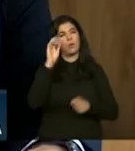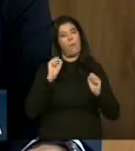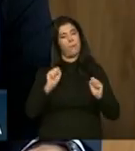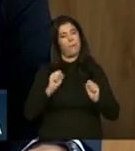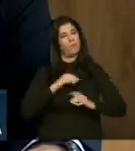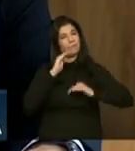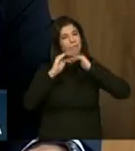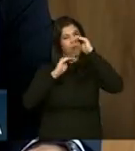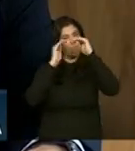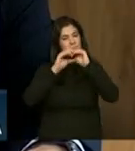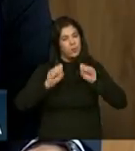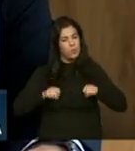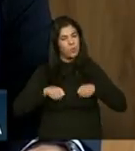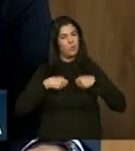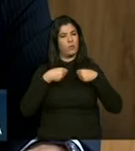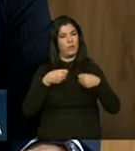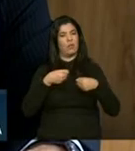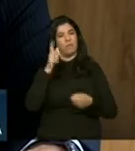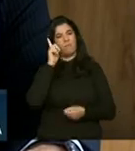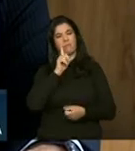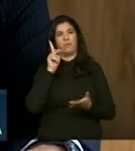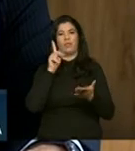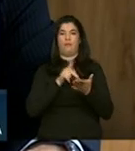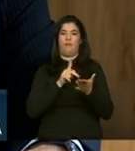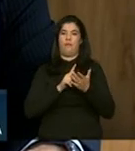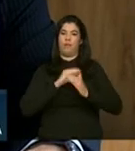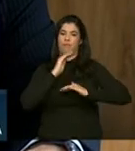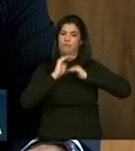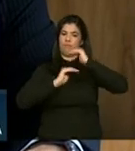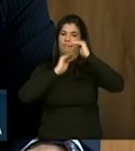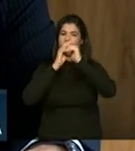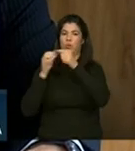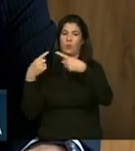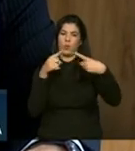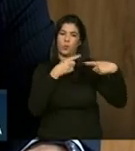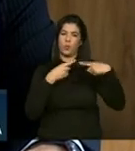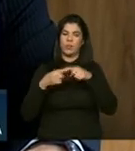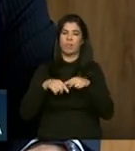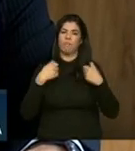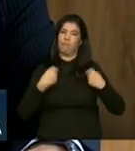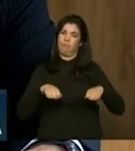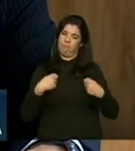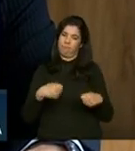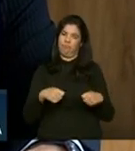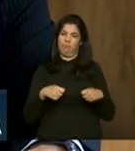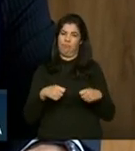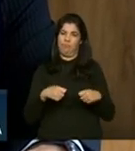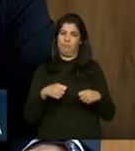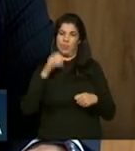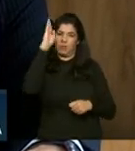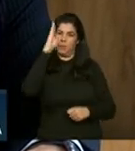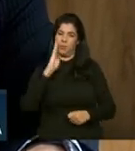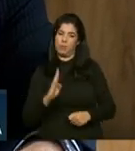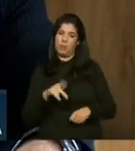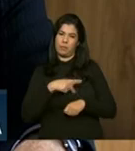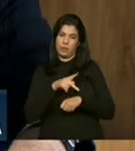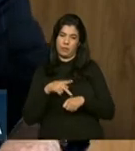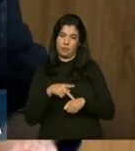sucesso grande nesse esforço para realmente construir a competitividade tão necessária ao país.